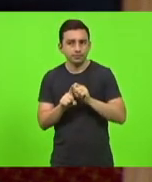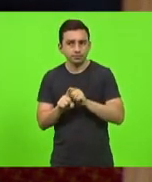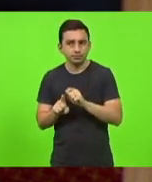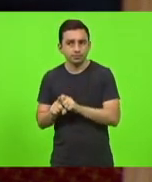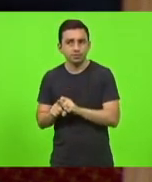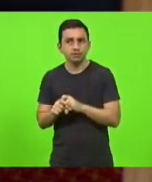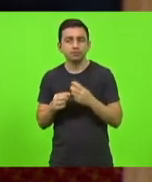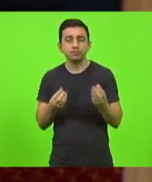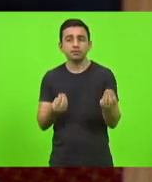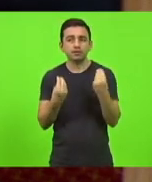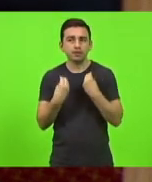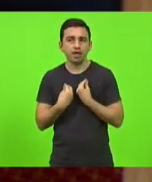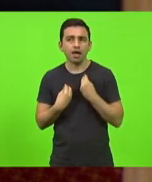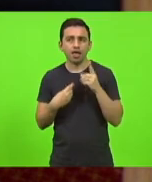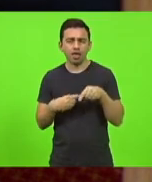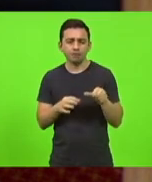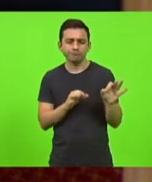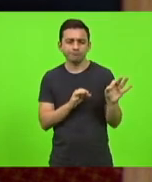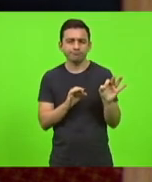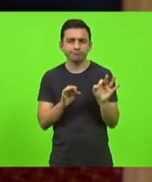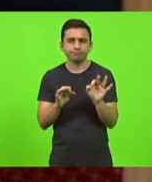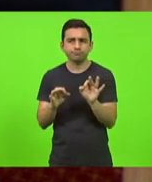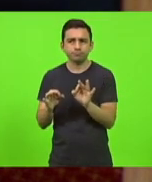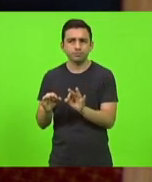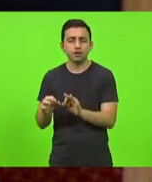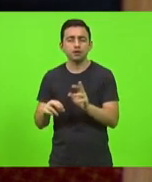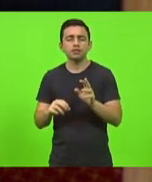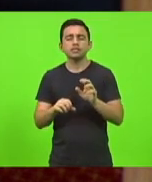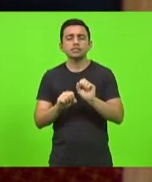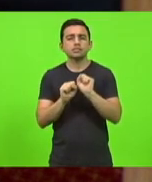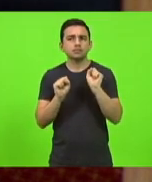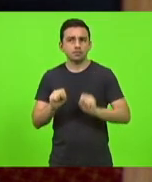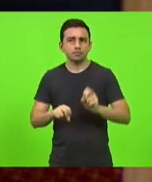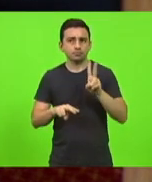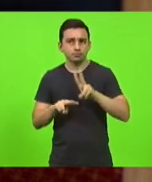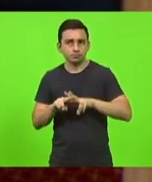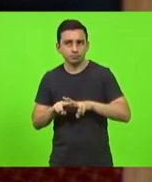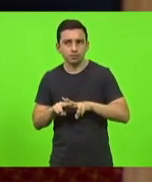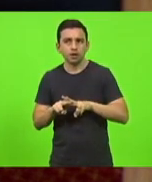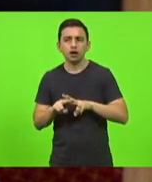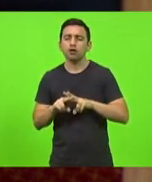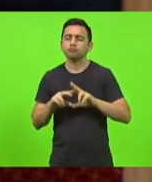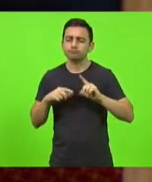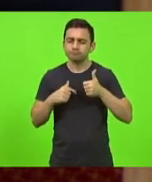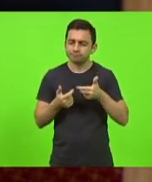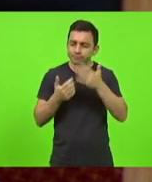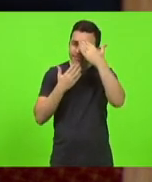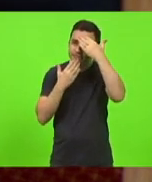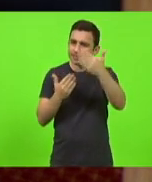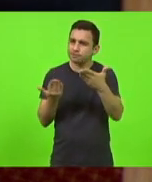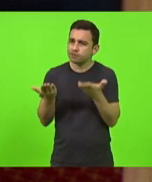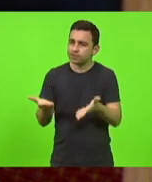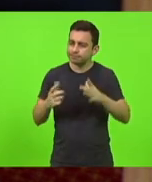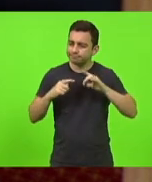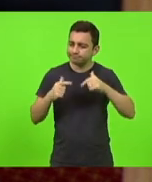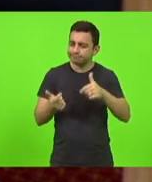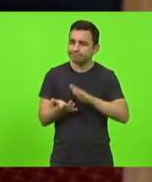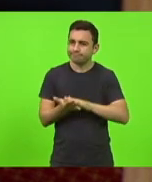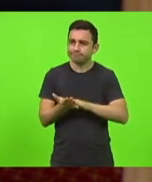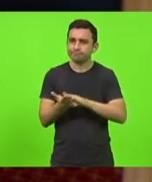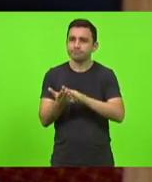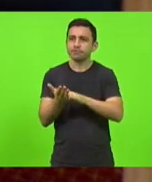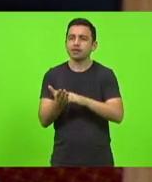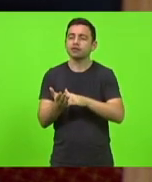oferece estabilidade ao sistema prisional. Então, agradeço a Vossa Excelência pela iniciativa e também, naturalmente, mais uma